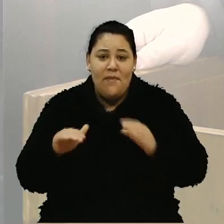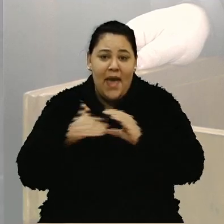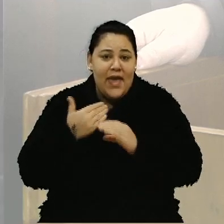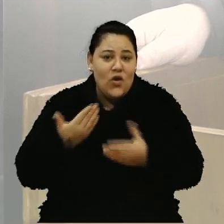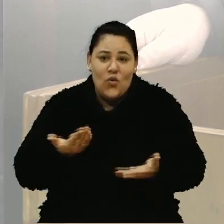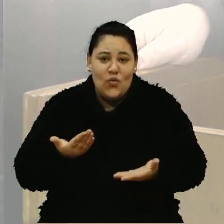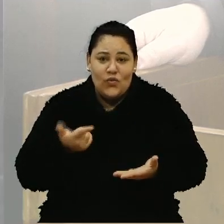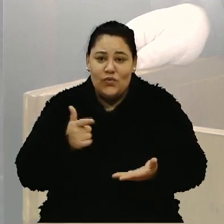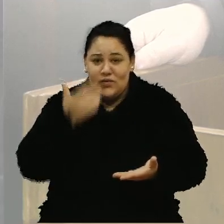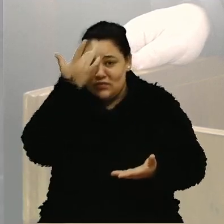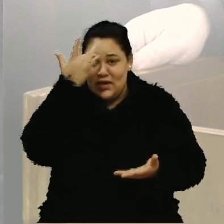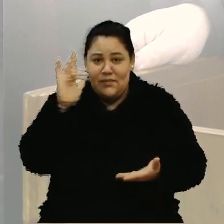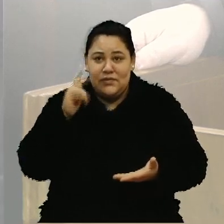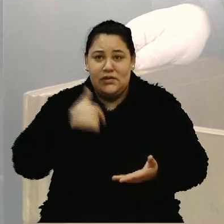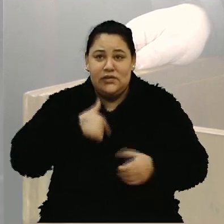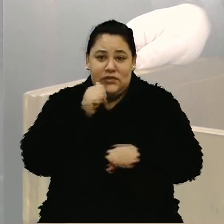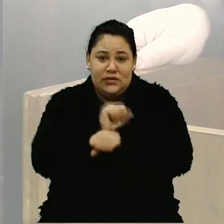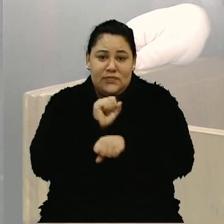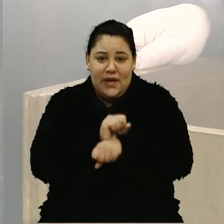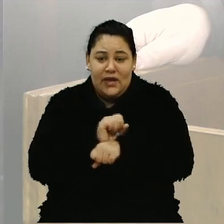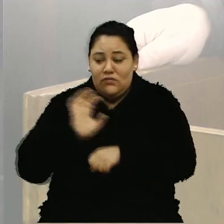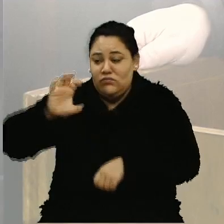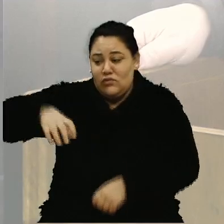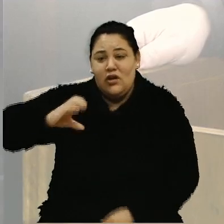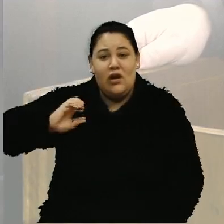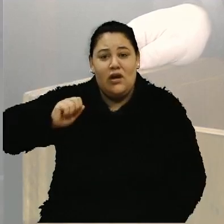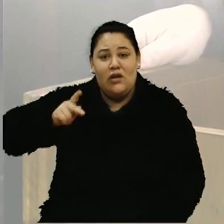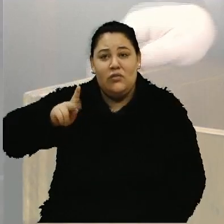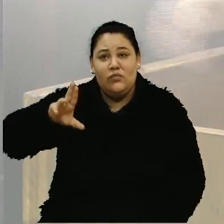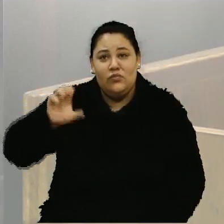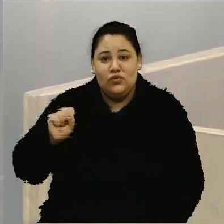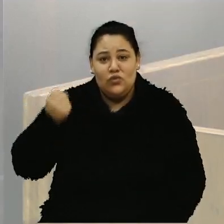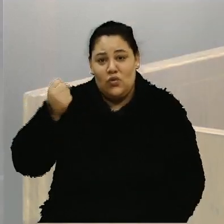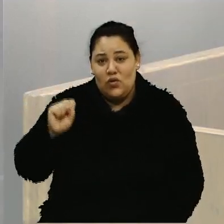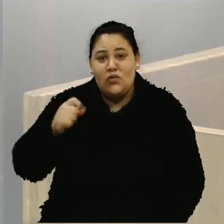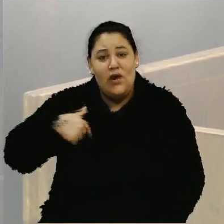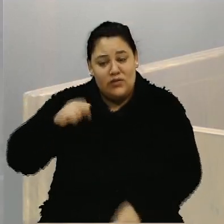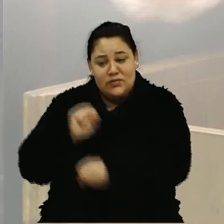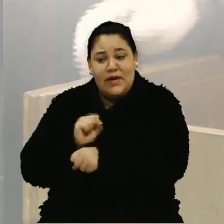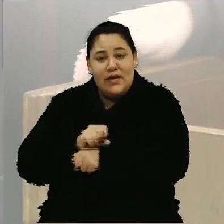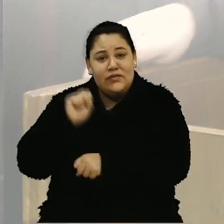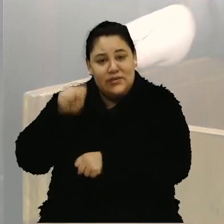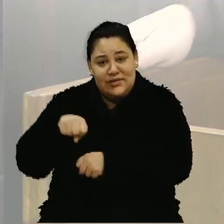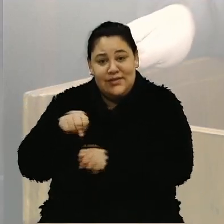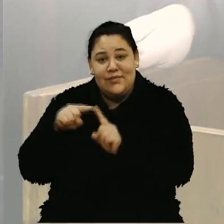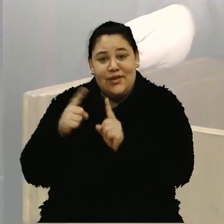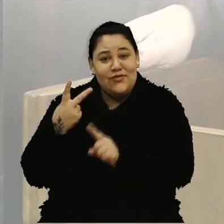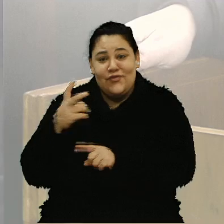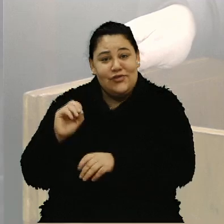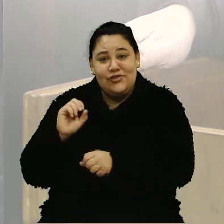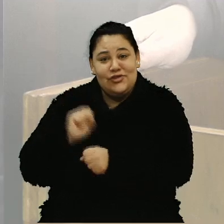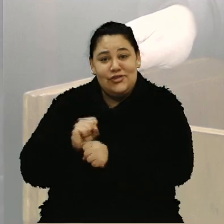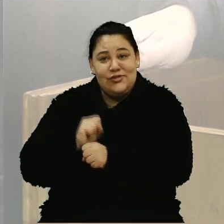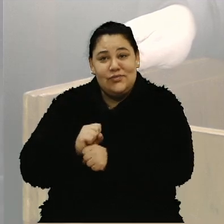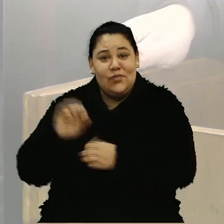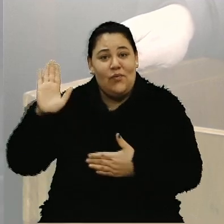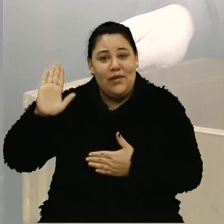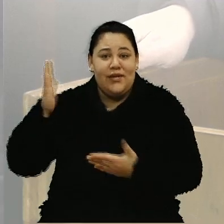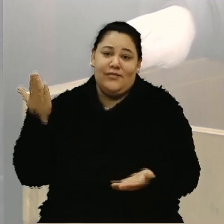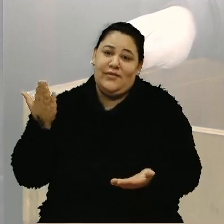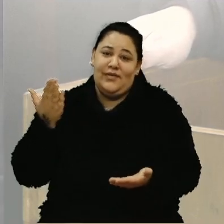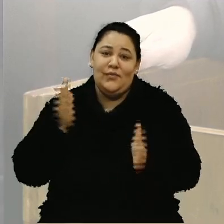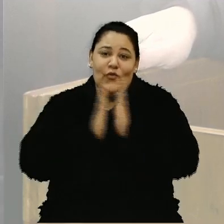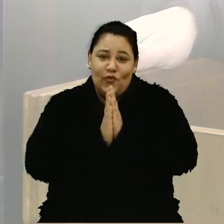sabem. Eu espero que seja no Campus 8. Eu espero que saia. Mas isso já faz 20 anos que estão prometendo. Por